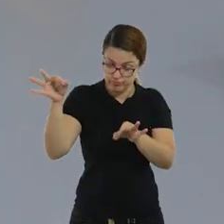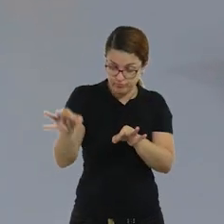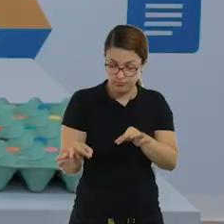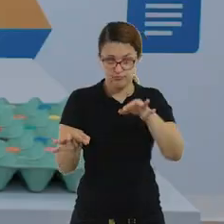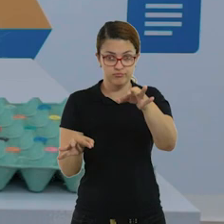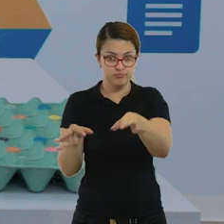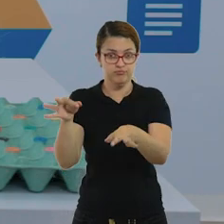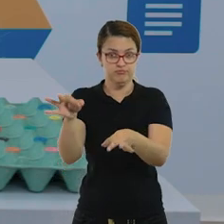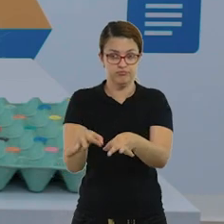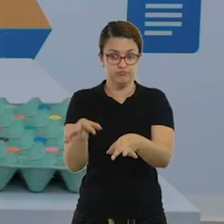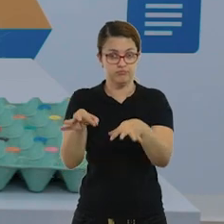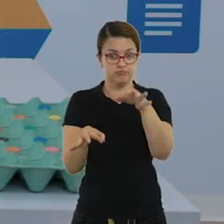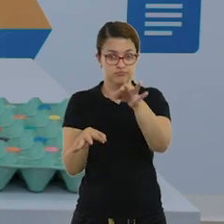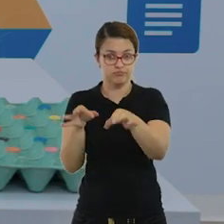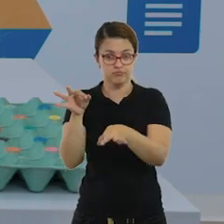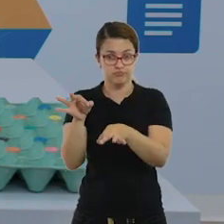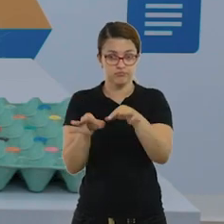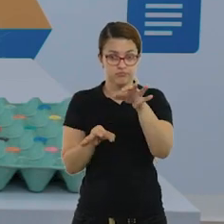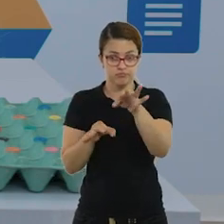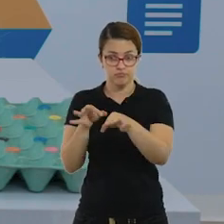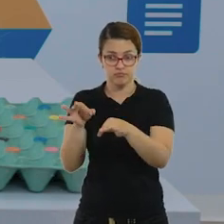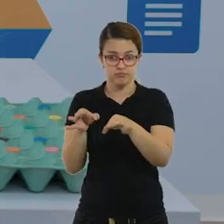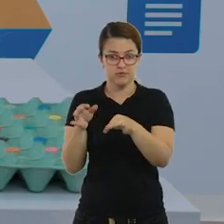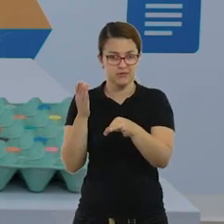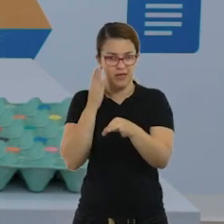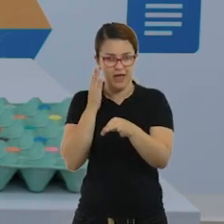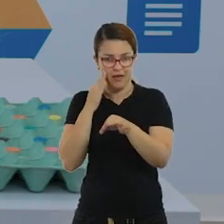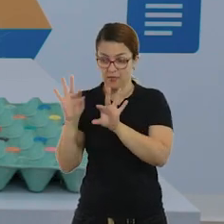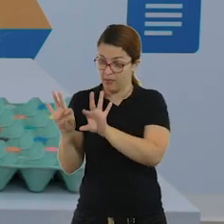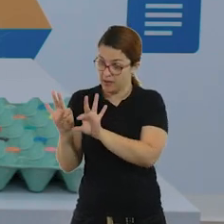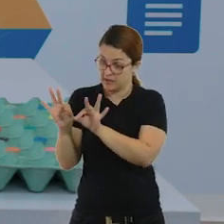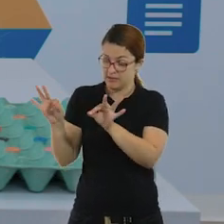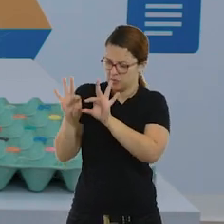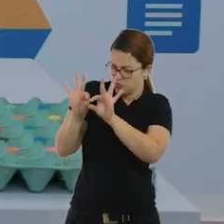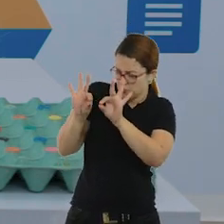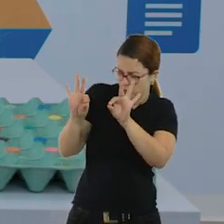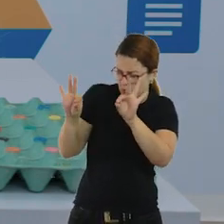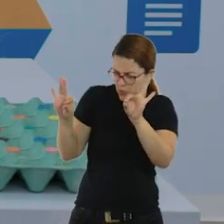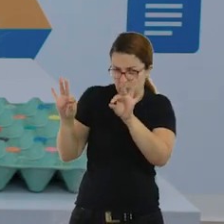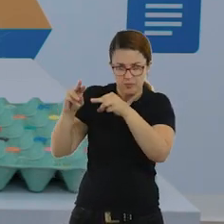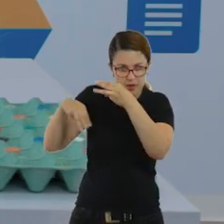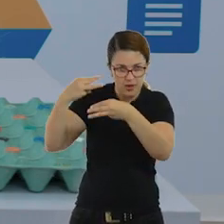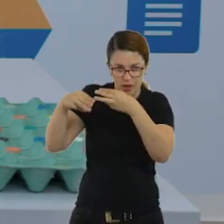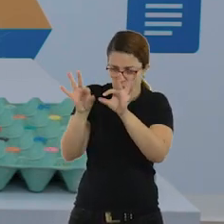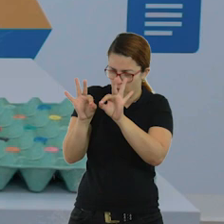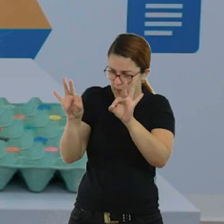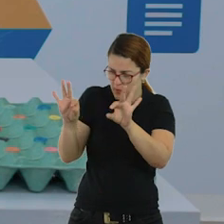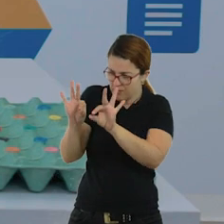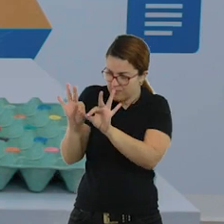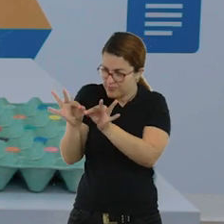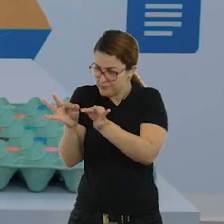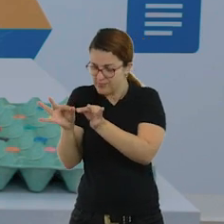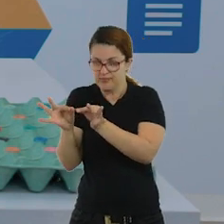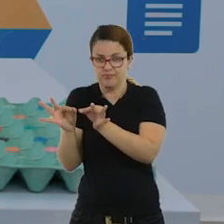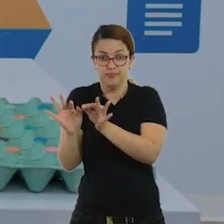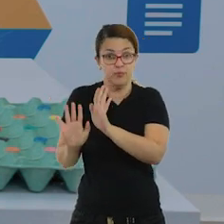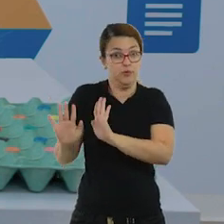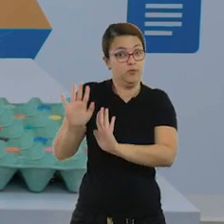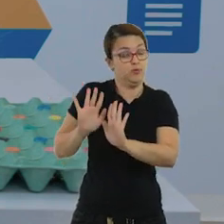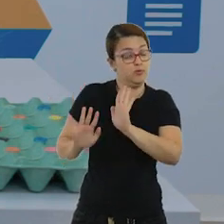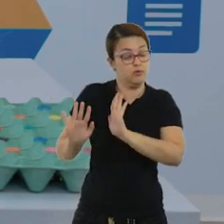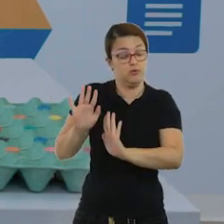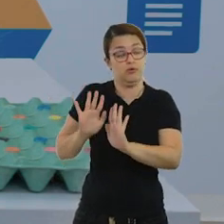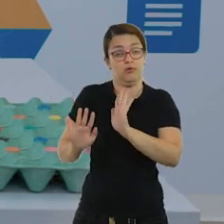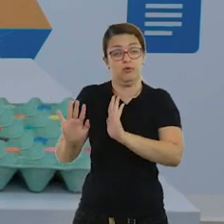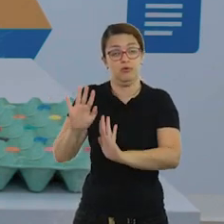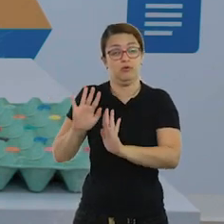E também ele vai precisar um pouquinho de destreza, porque como é molinho, então ele vai quebrar vários dos espaguetes. E aí ele vai ter que tomar esse cuidado para